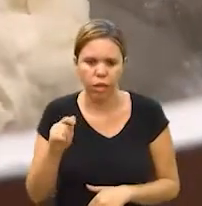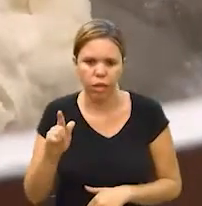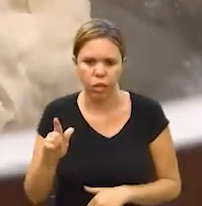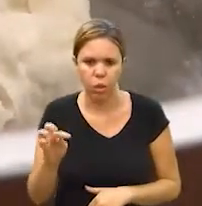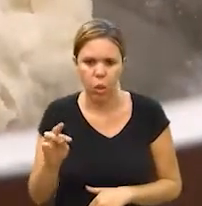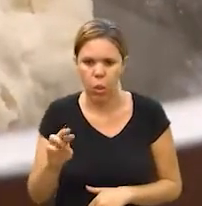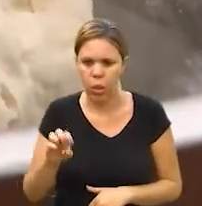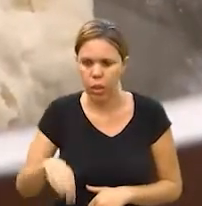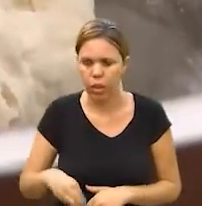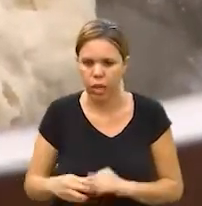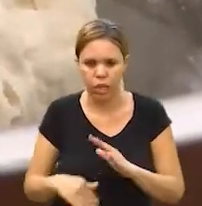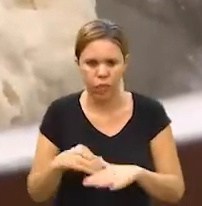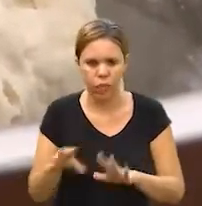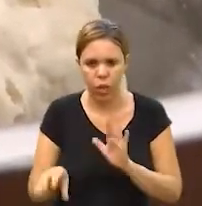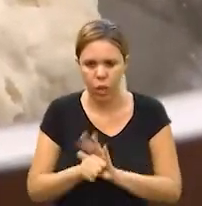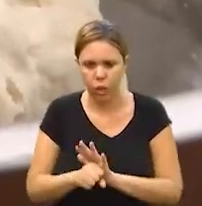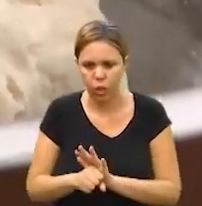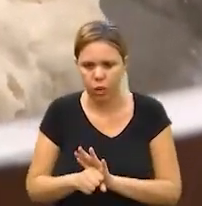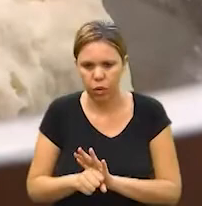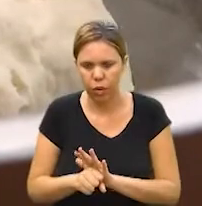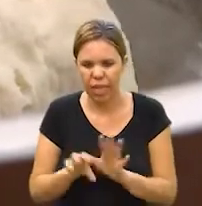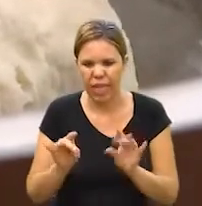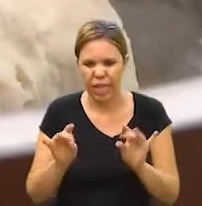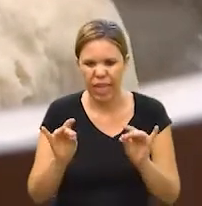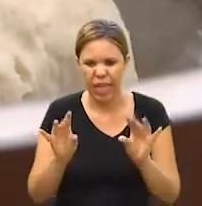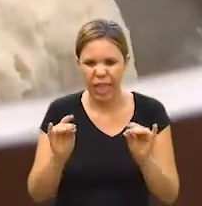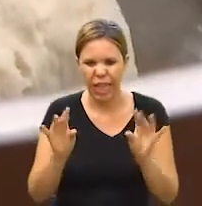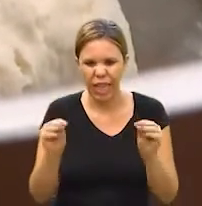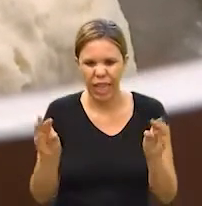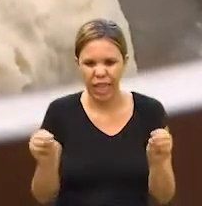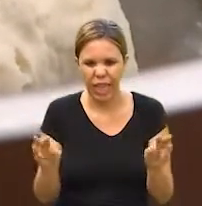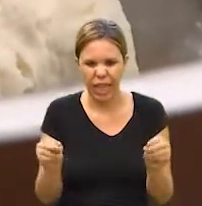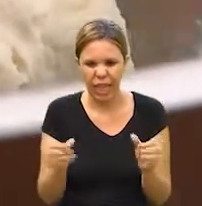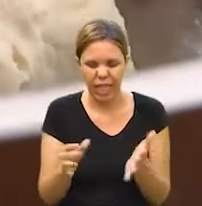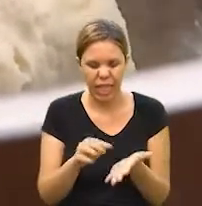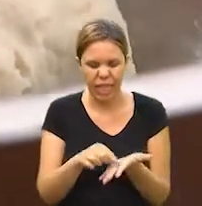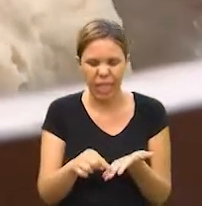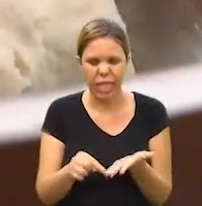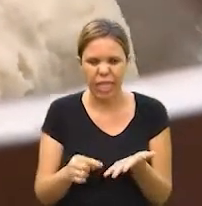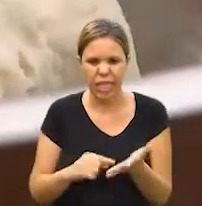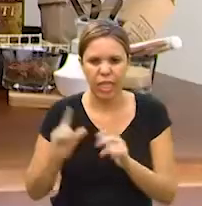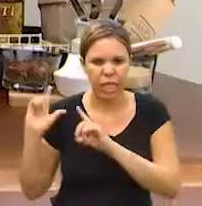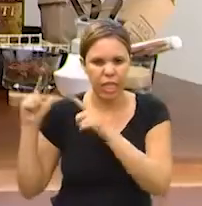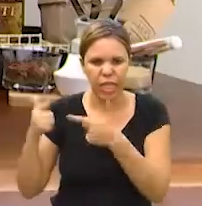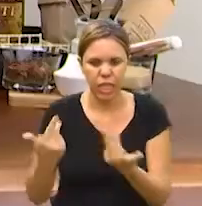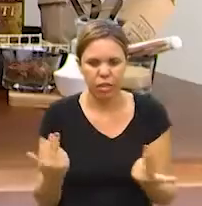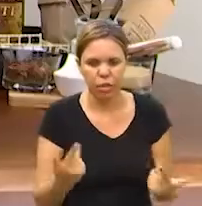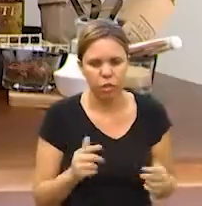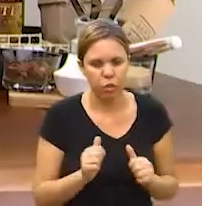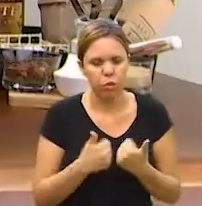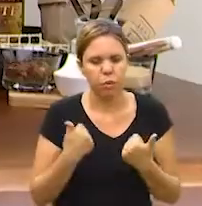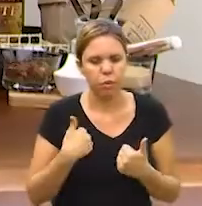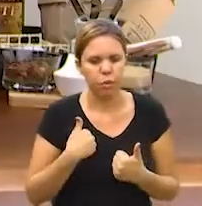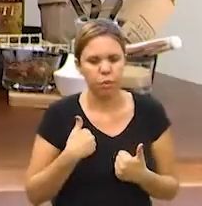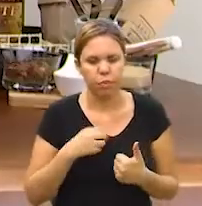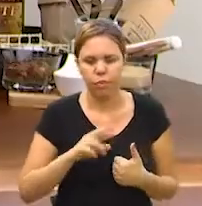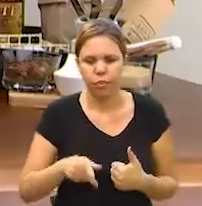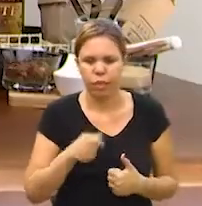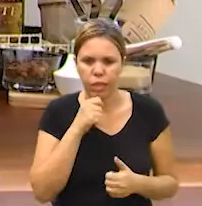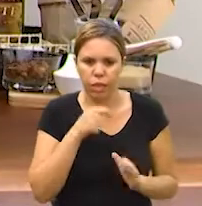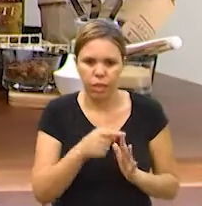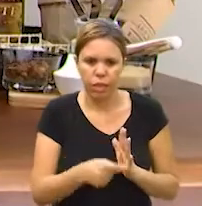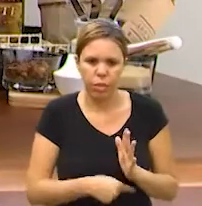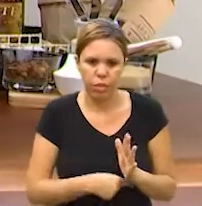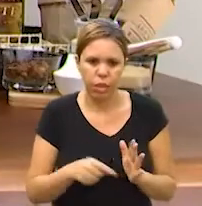essa massa mais úmida, tá. Que gruda assim na mão, ao contrário da panificação tradicional. Não é até desgrudar das